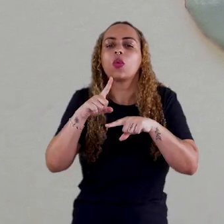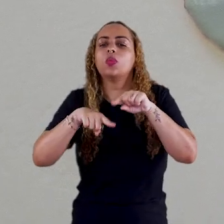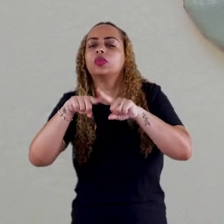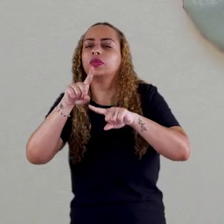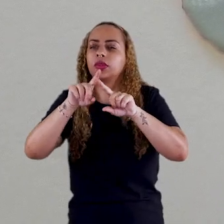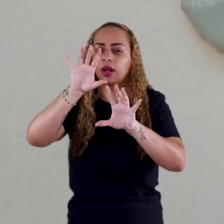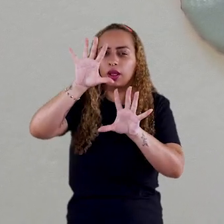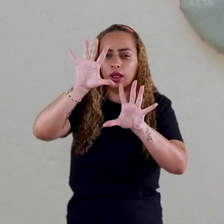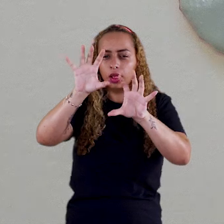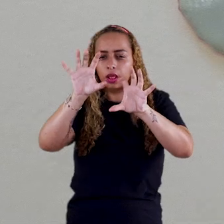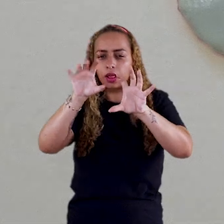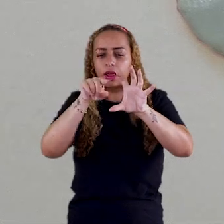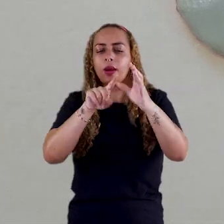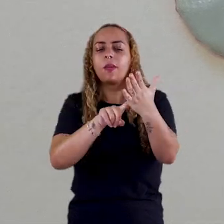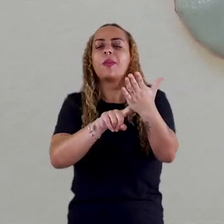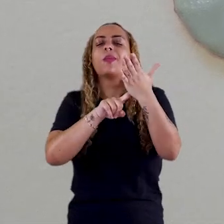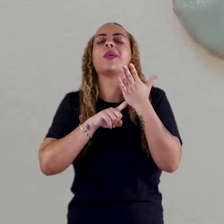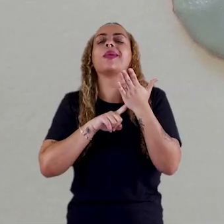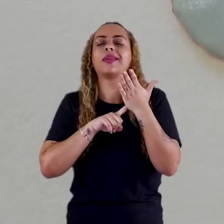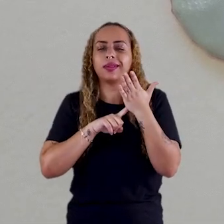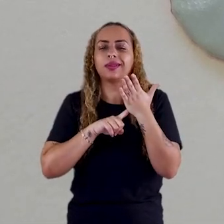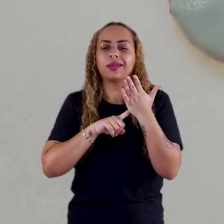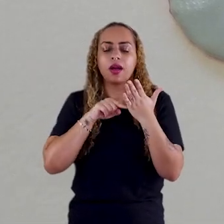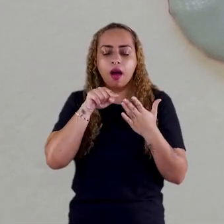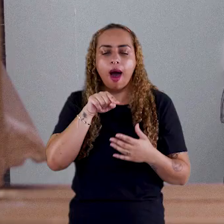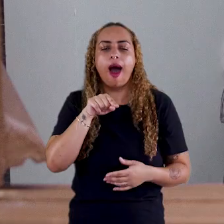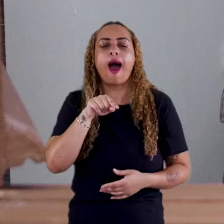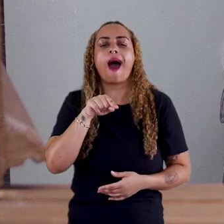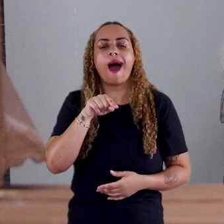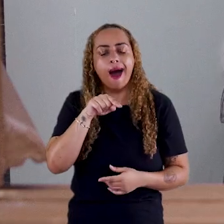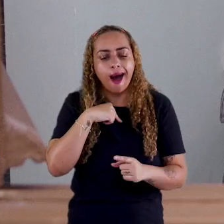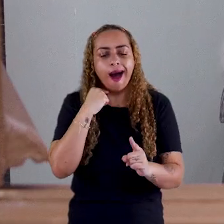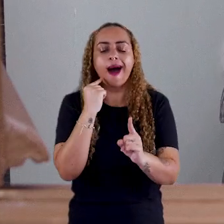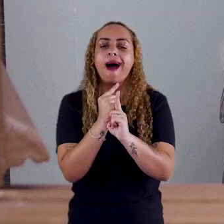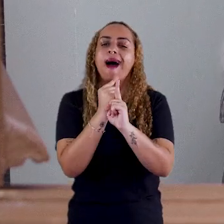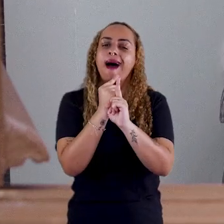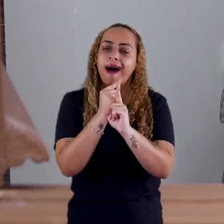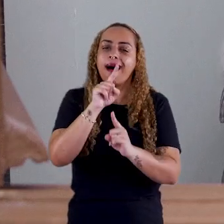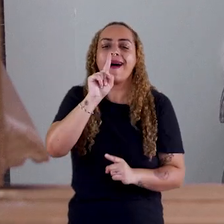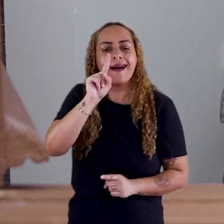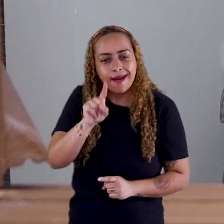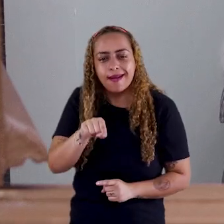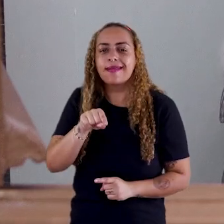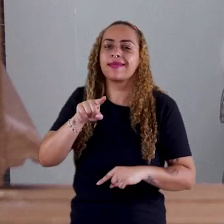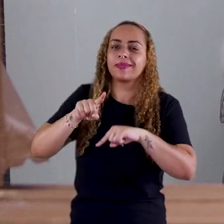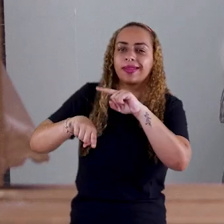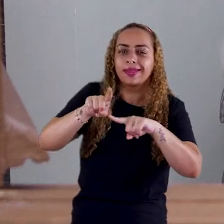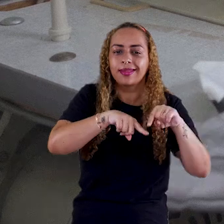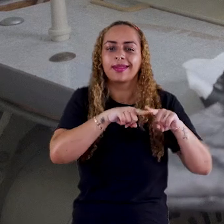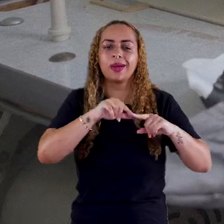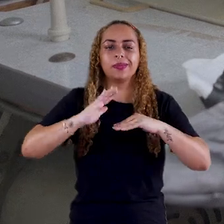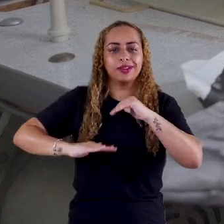mostrasse algo, que algo se desvelasse, né, algo surgisse, isso volta para a materialidade do trabalho de alguma forma,